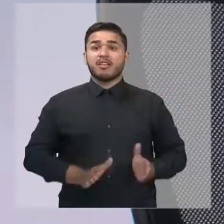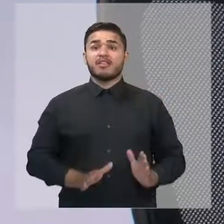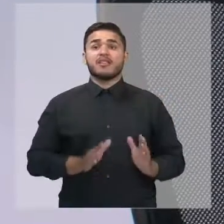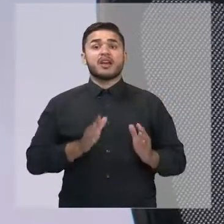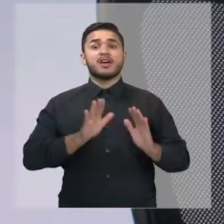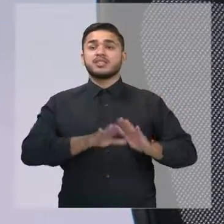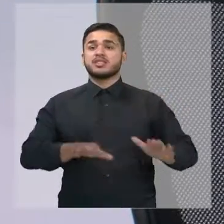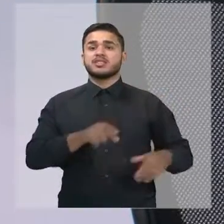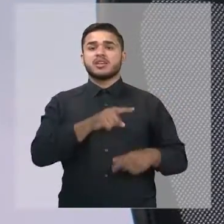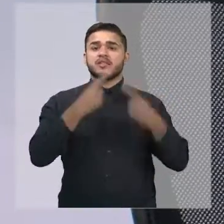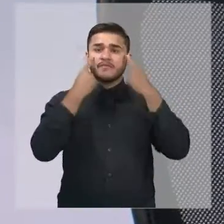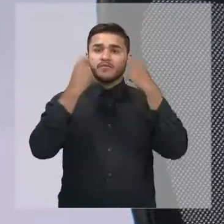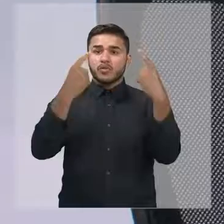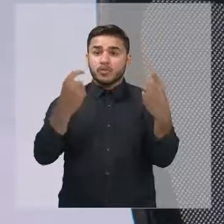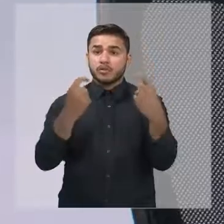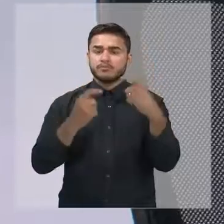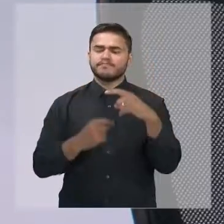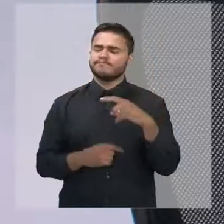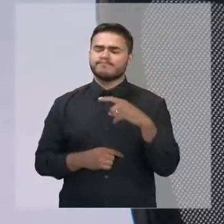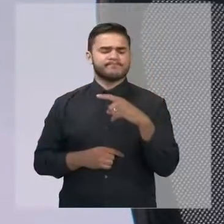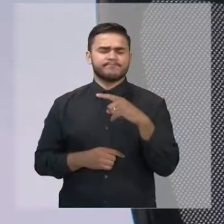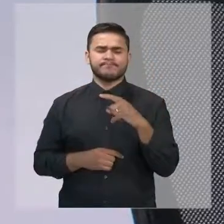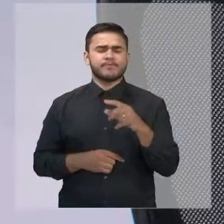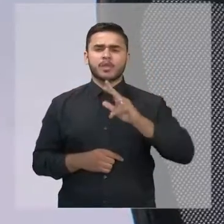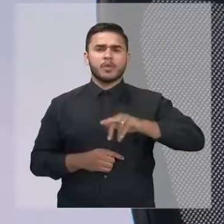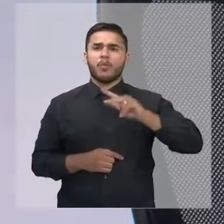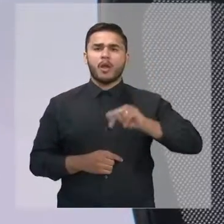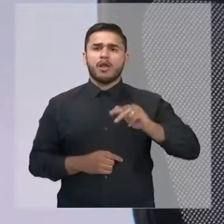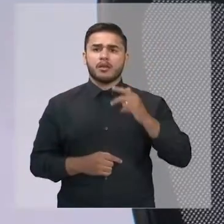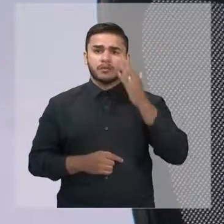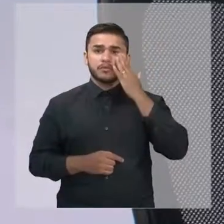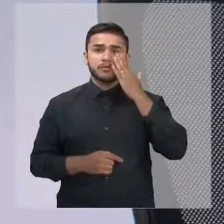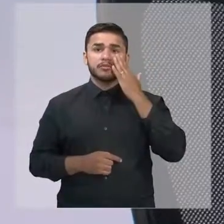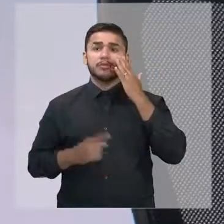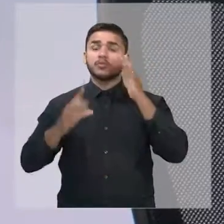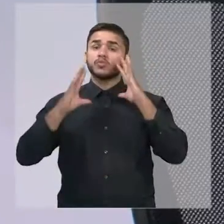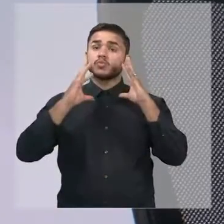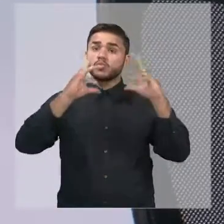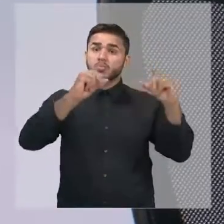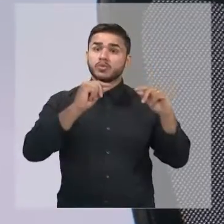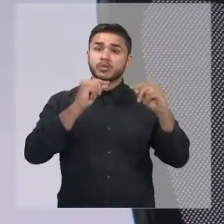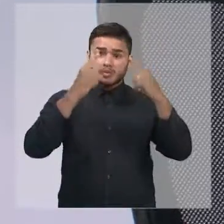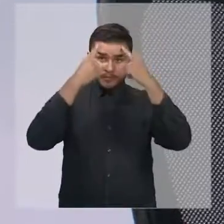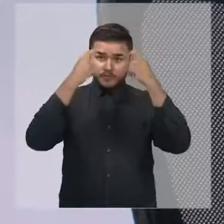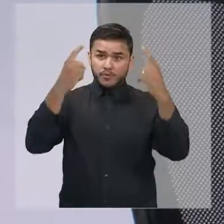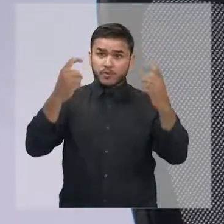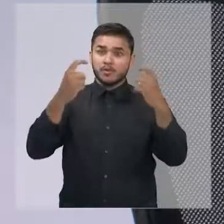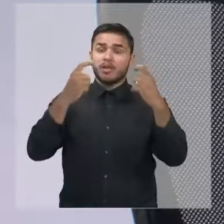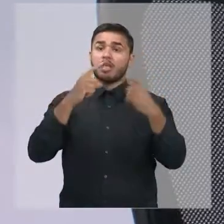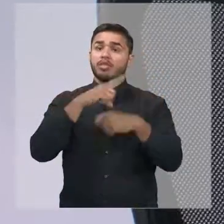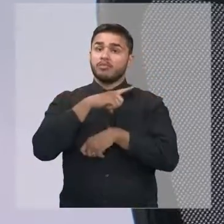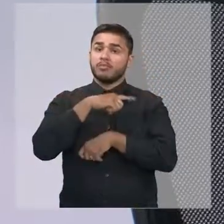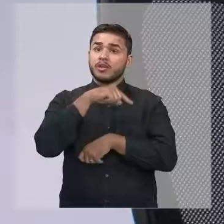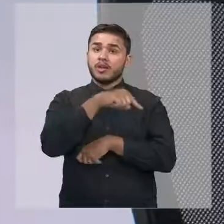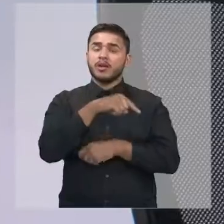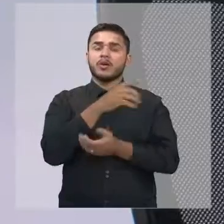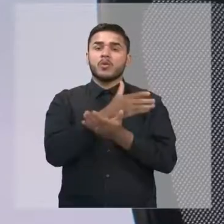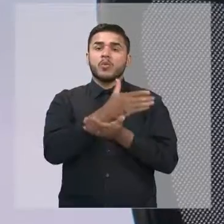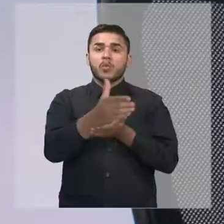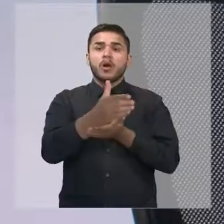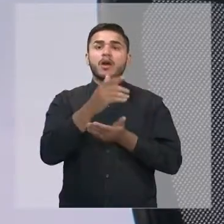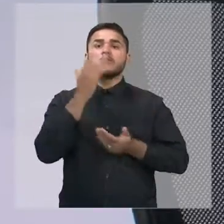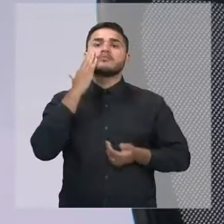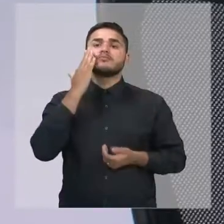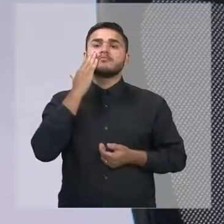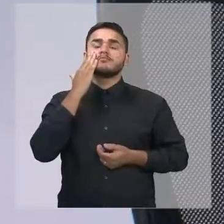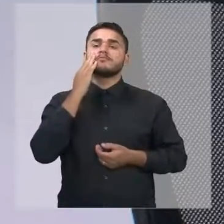daí o aperfeiçoamento da ação. Né? Então, dentro daquela estrutura nascida, que já é uma estrutura que leva o indivíduo